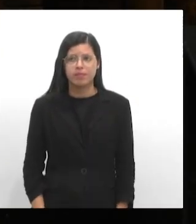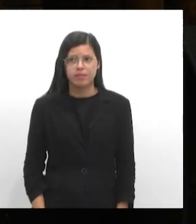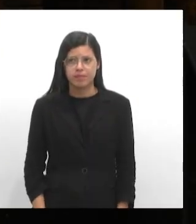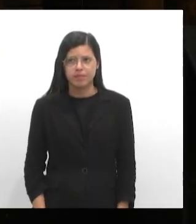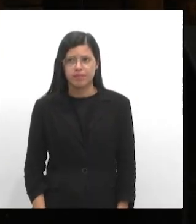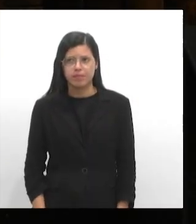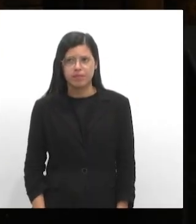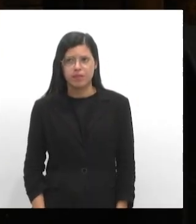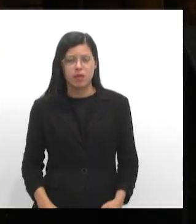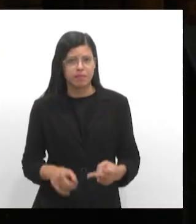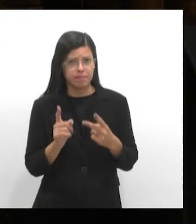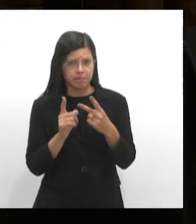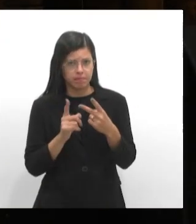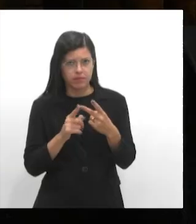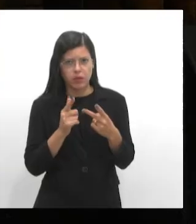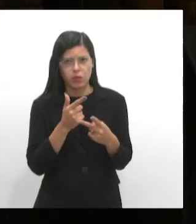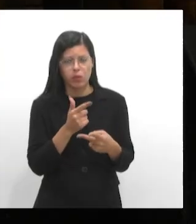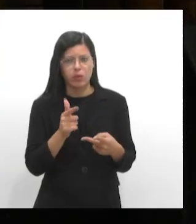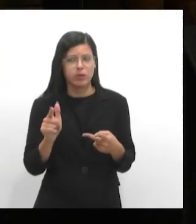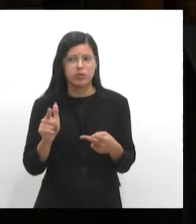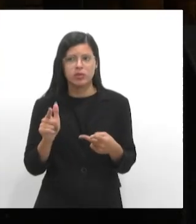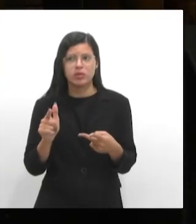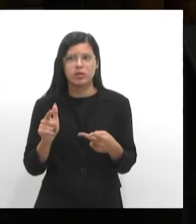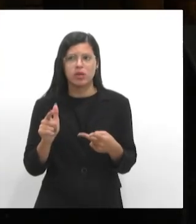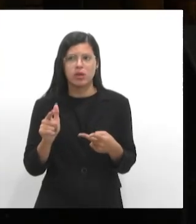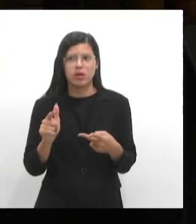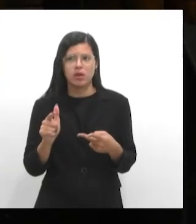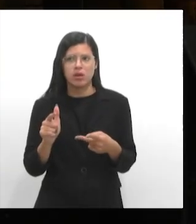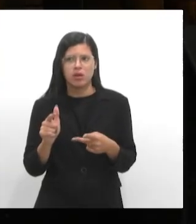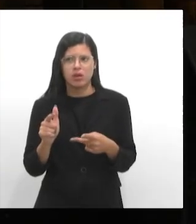forma. A outra forma é a